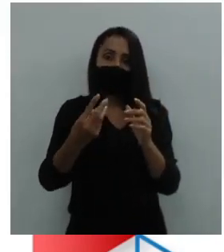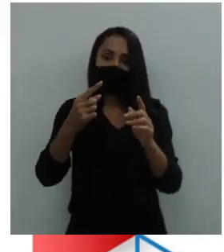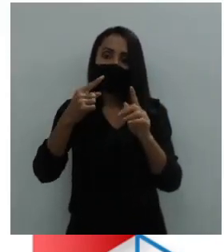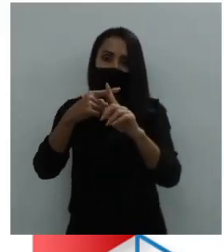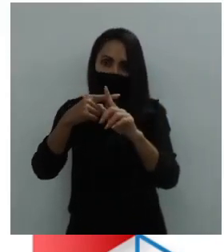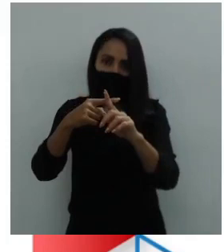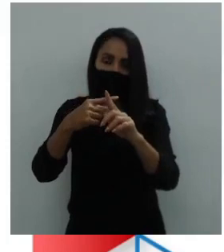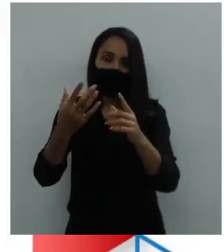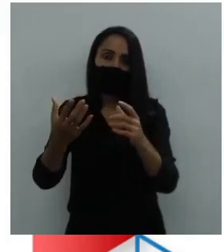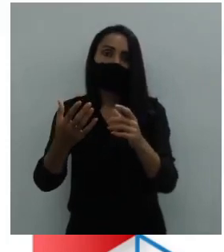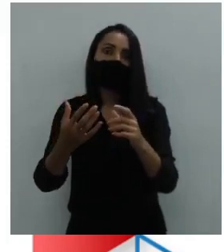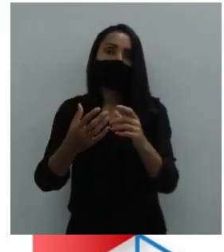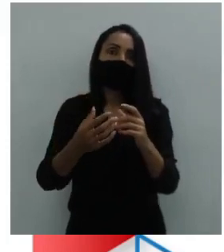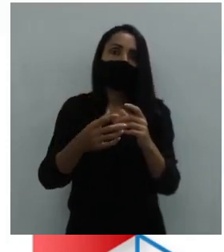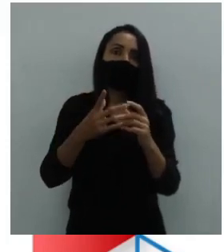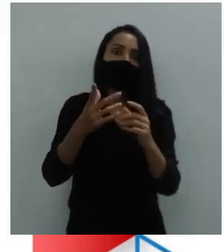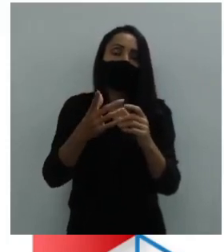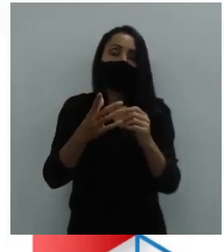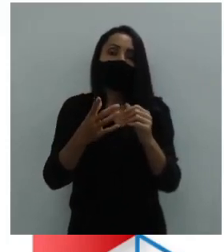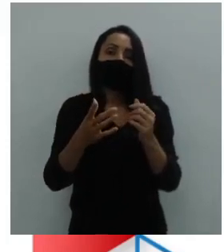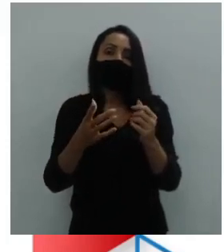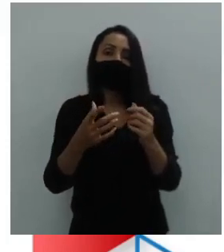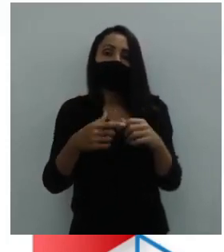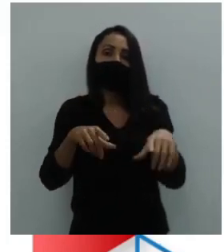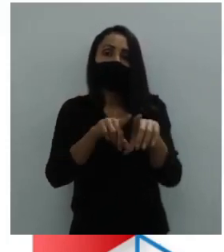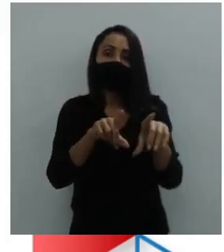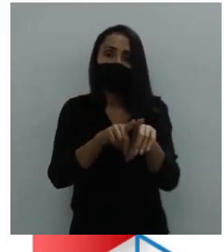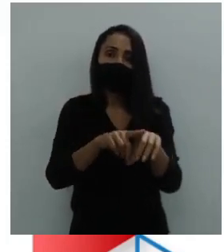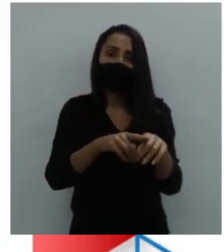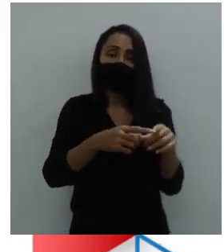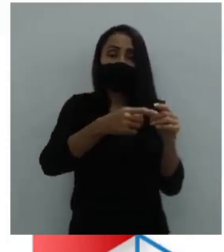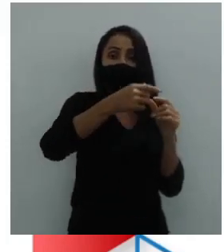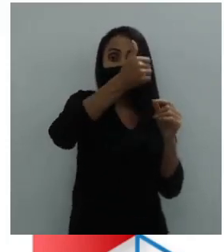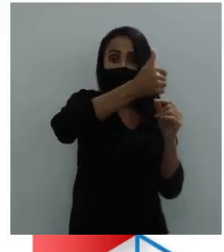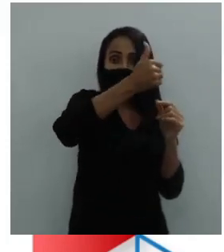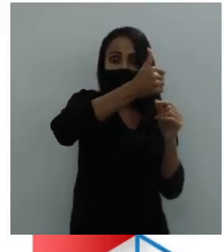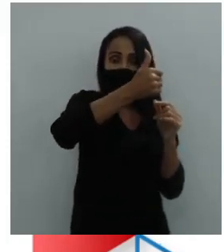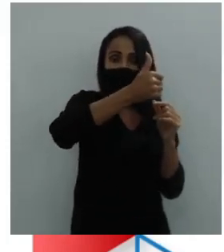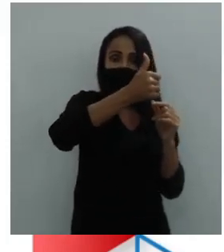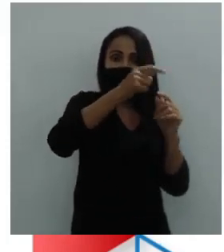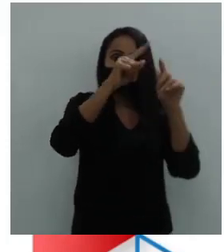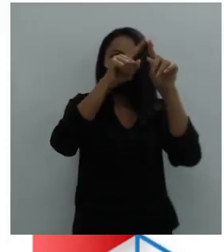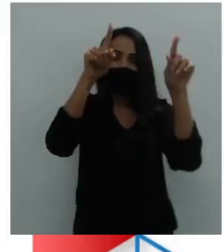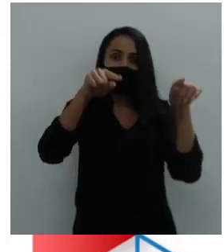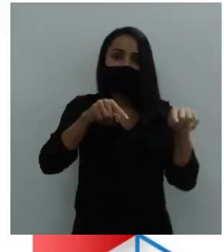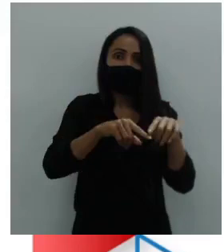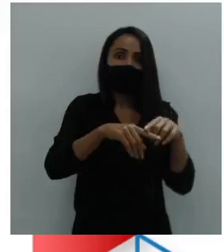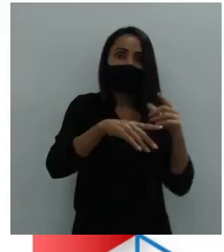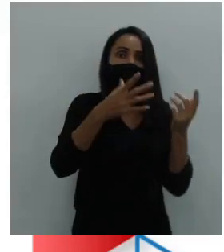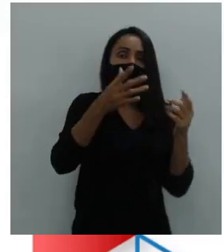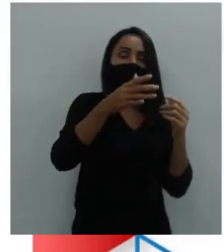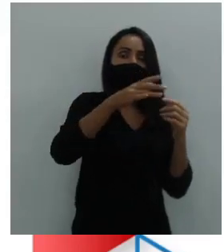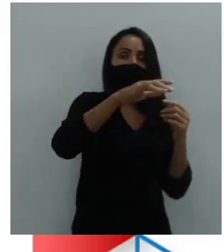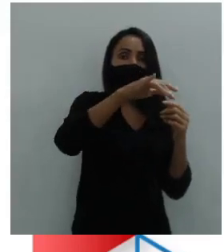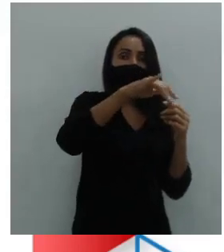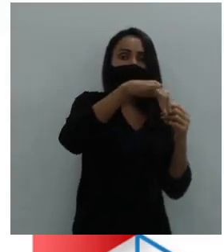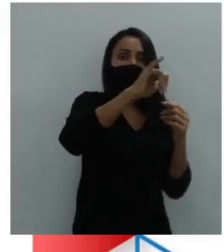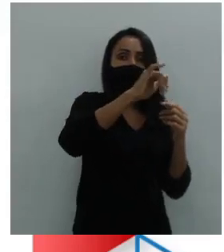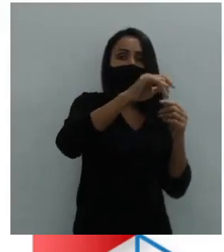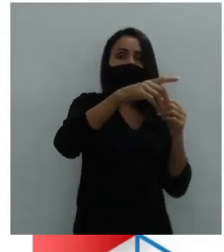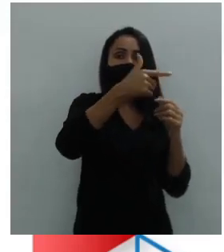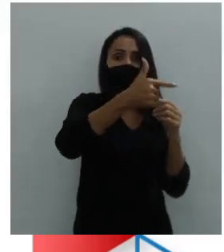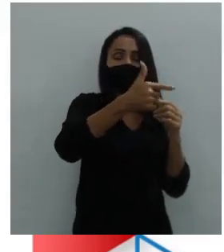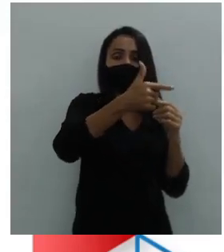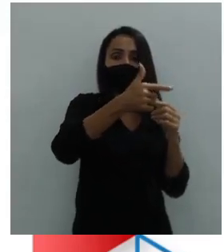menos 1x. Agora, eu garanto que ele está também no primeiro quadrante, porque x é positivo 2, y é positivo